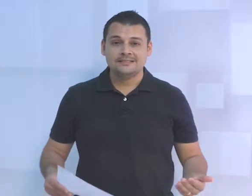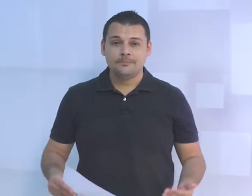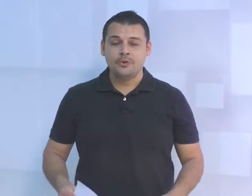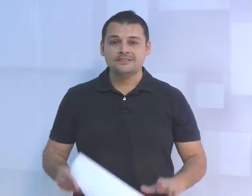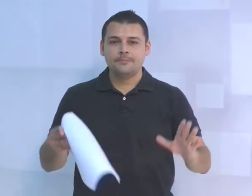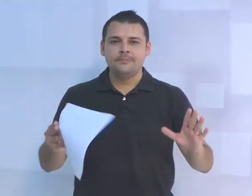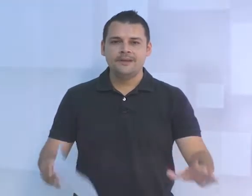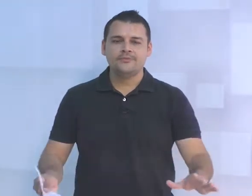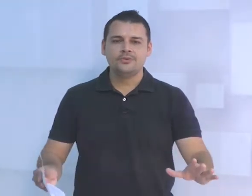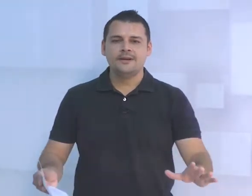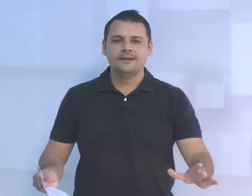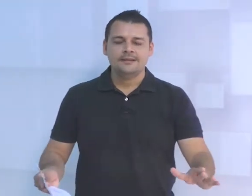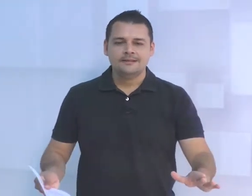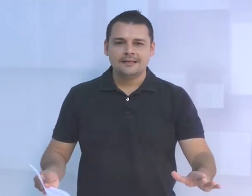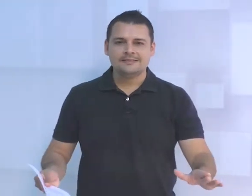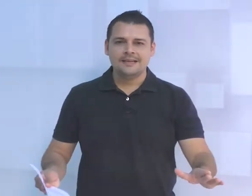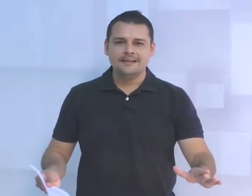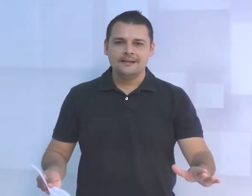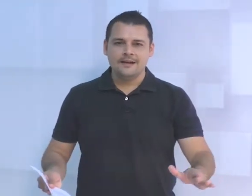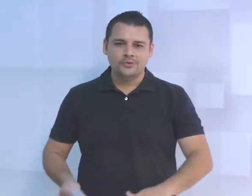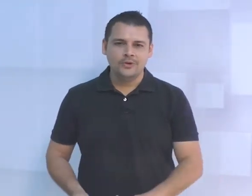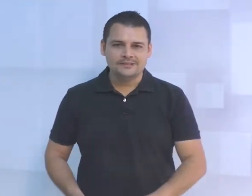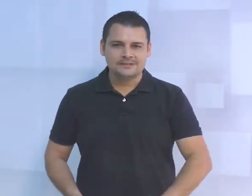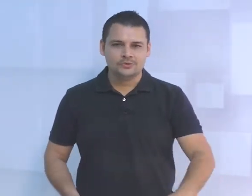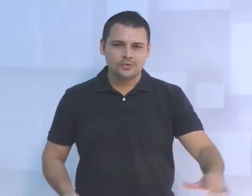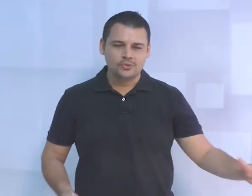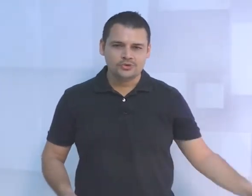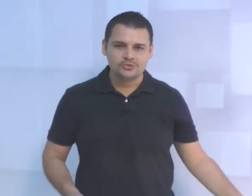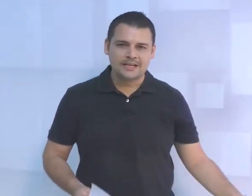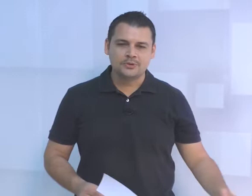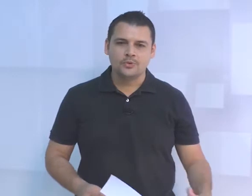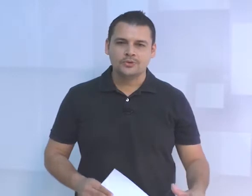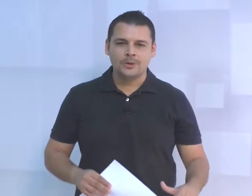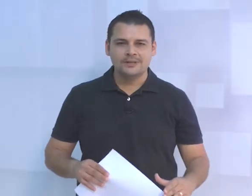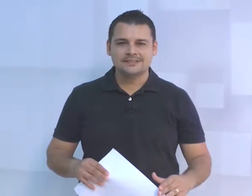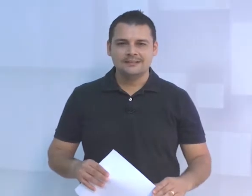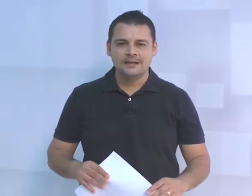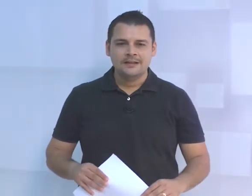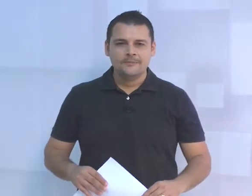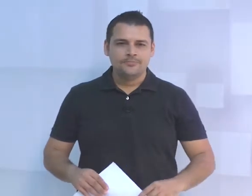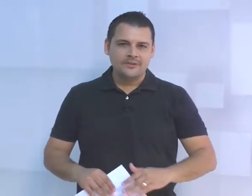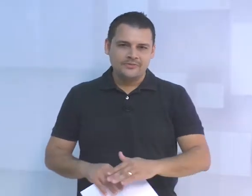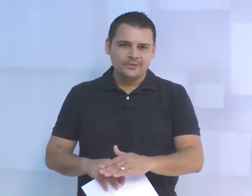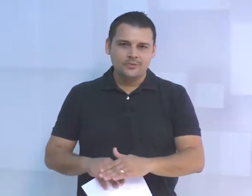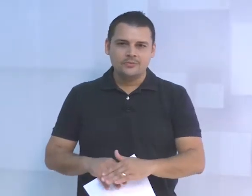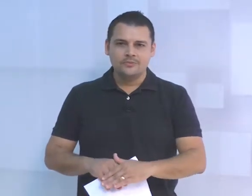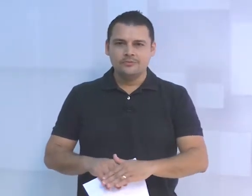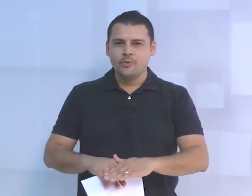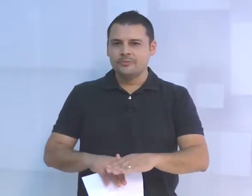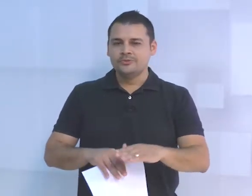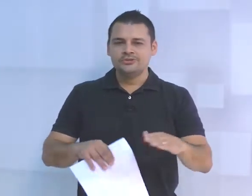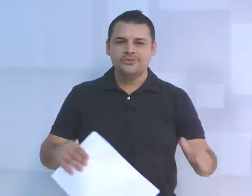após a primeira vitória na série a 2 no jogo do último sábado contra água santa tá vivendo um